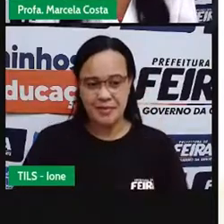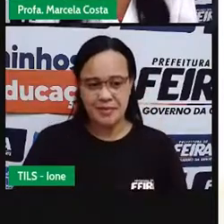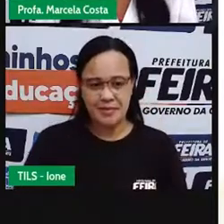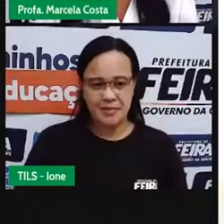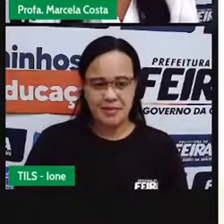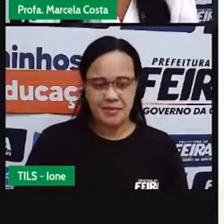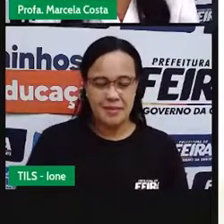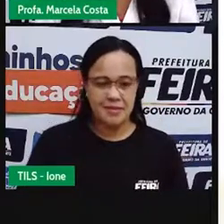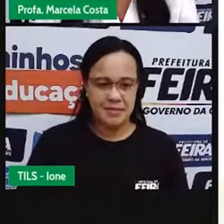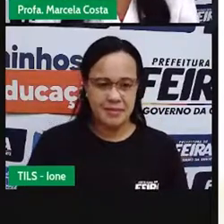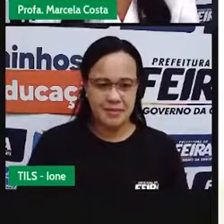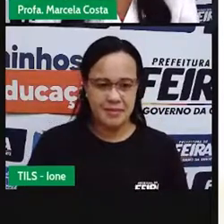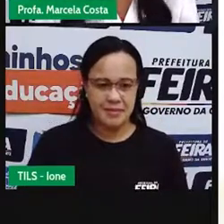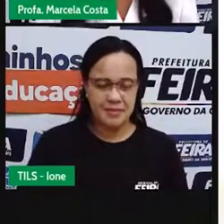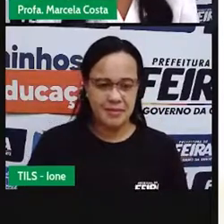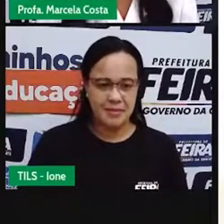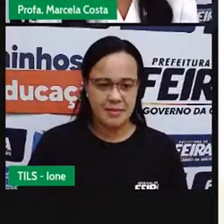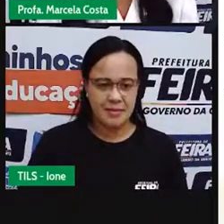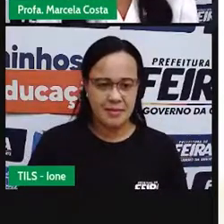O